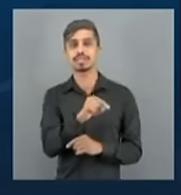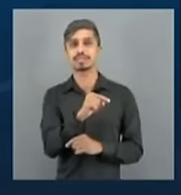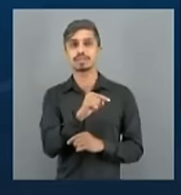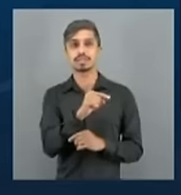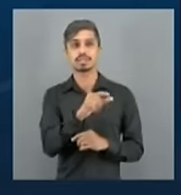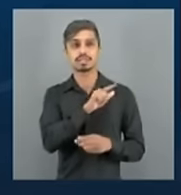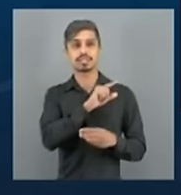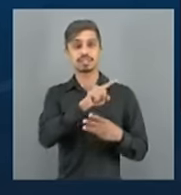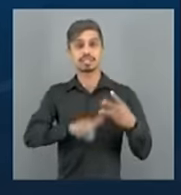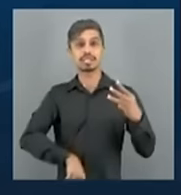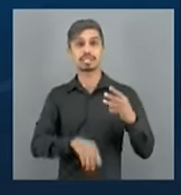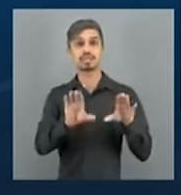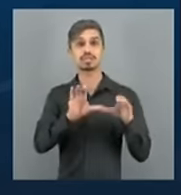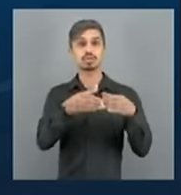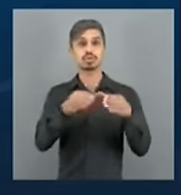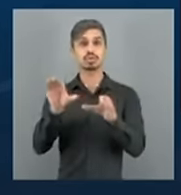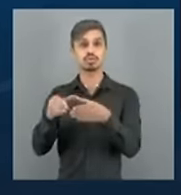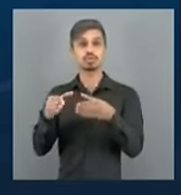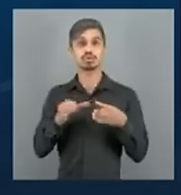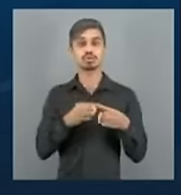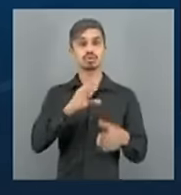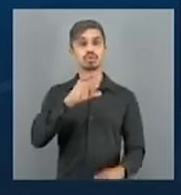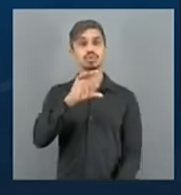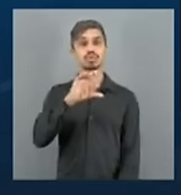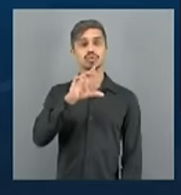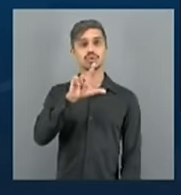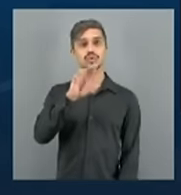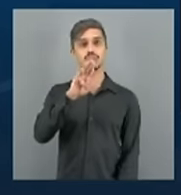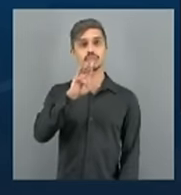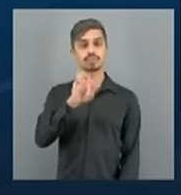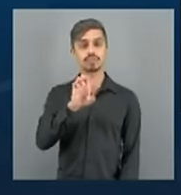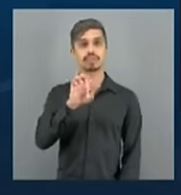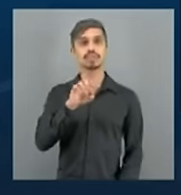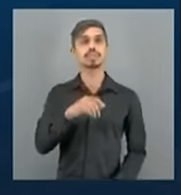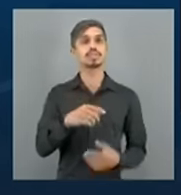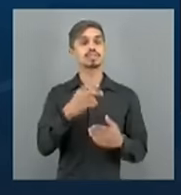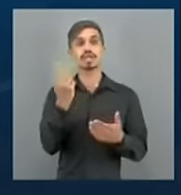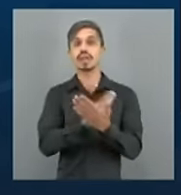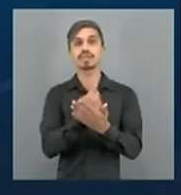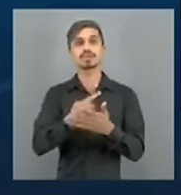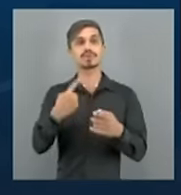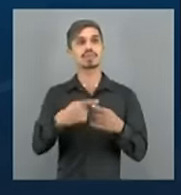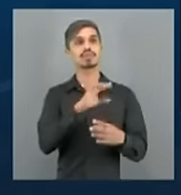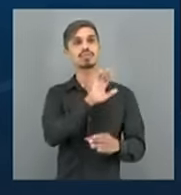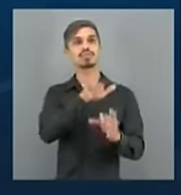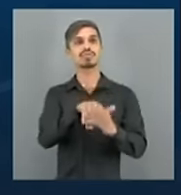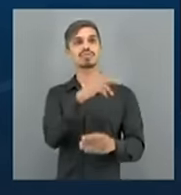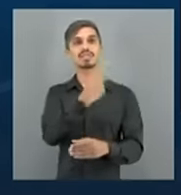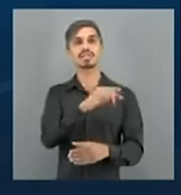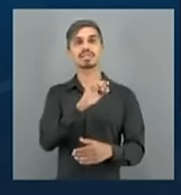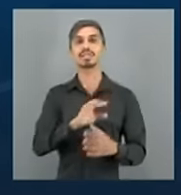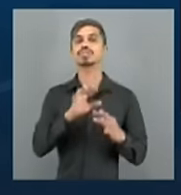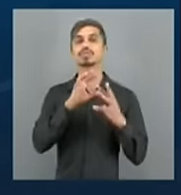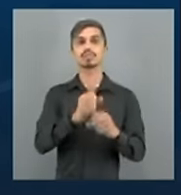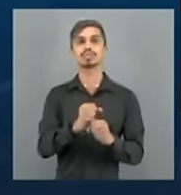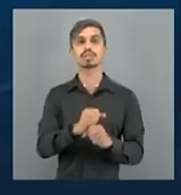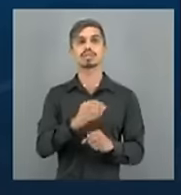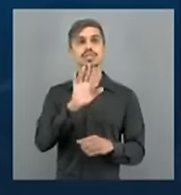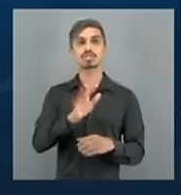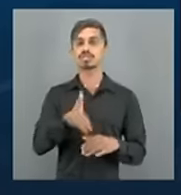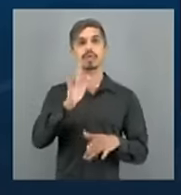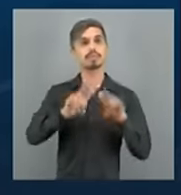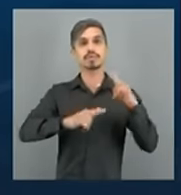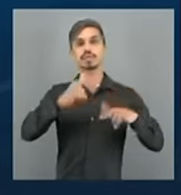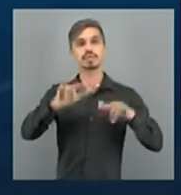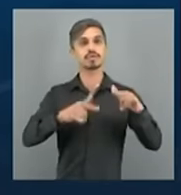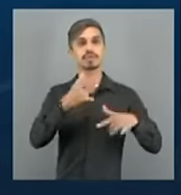tem três clubes, primeiro, já está irregular, os votos são todos dele, três clubes, ele pode perder e ganhar com... Já é manipulação, porque